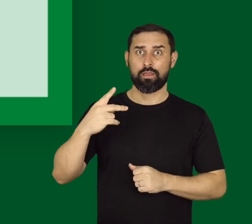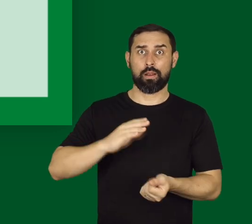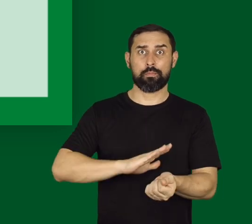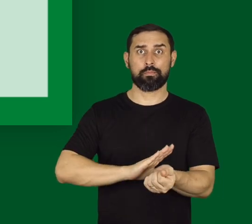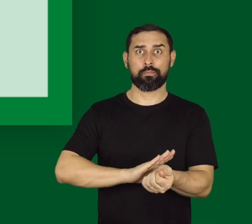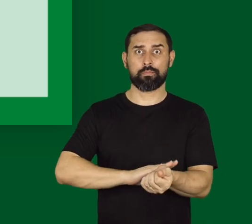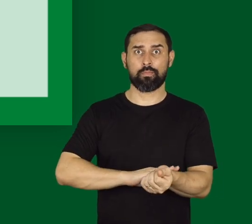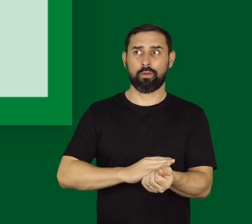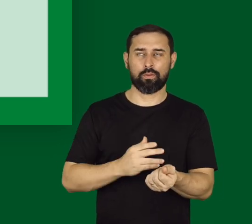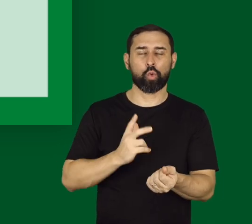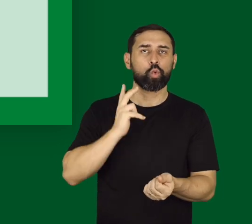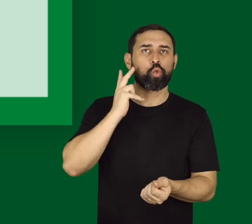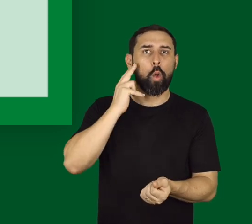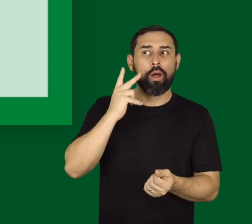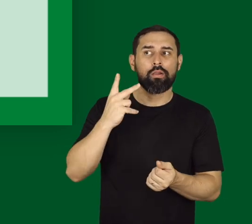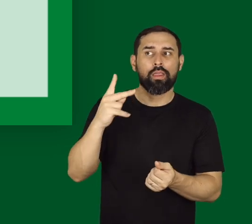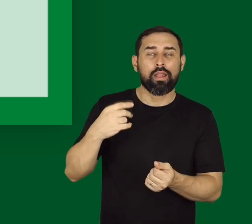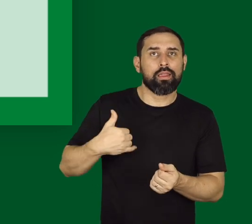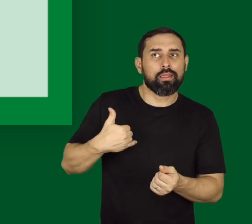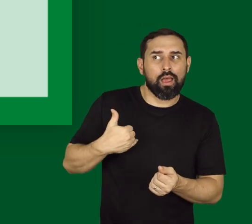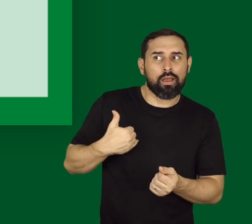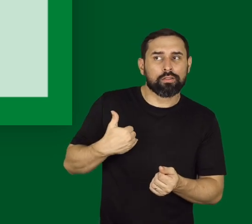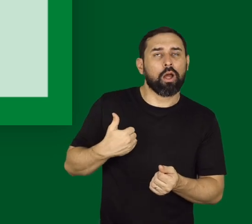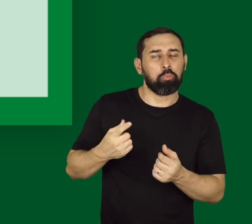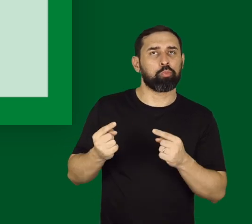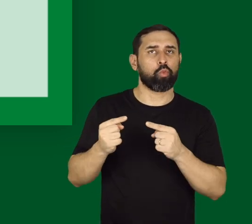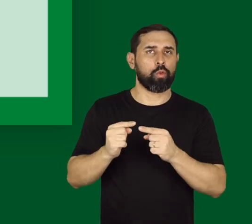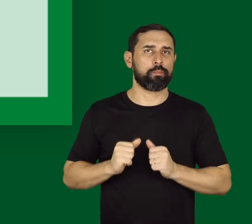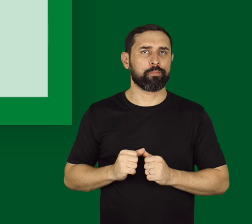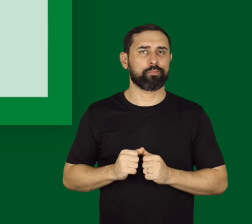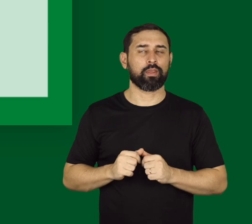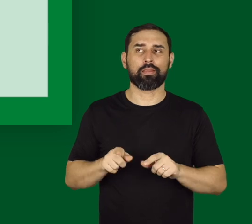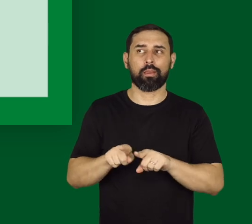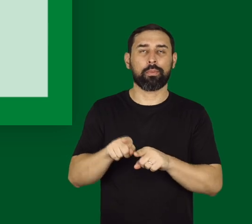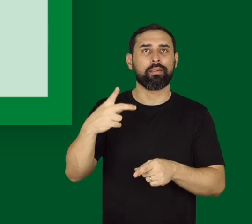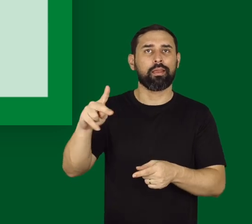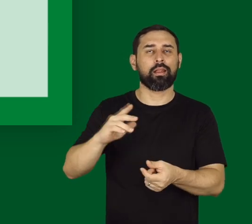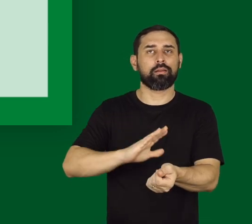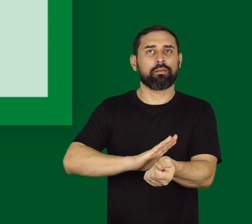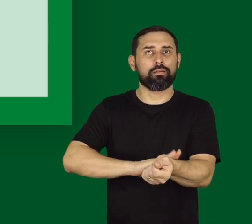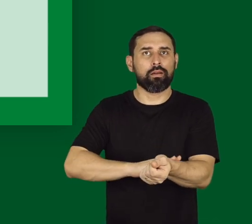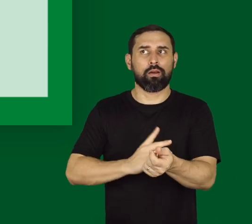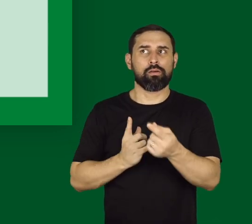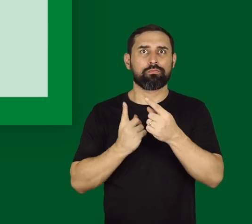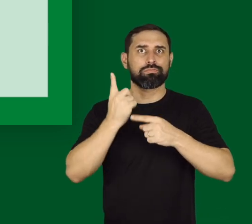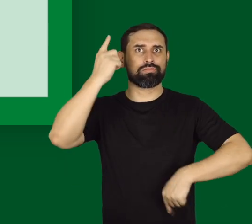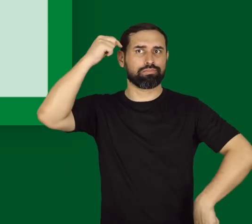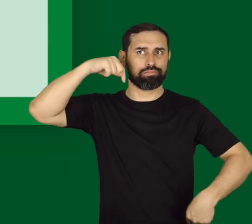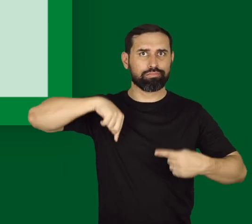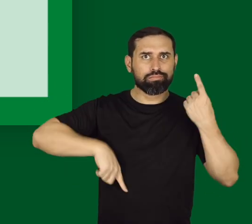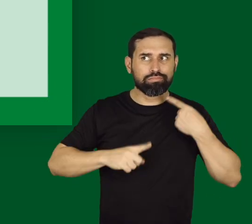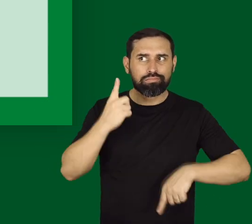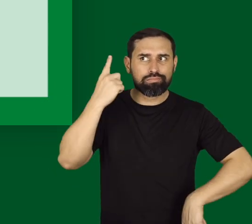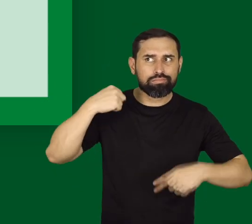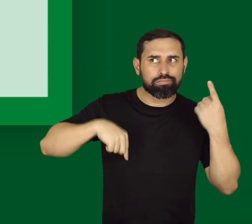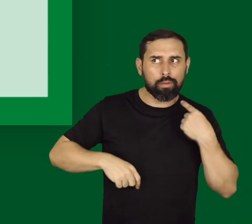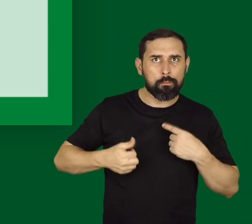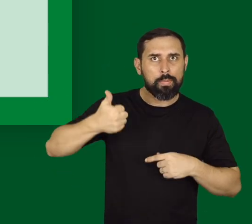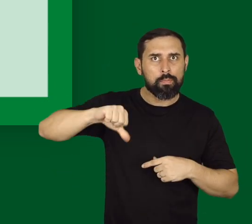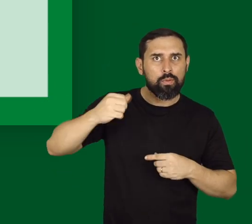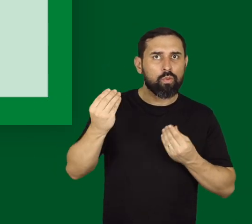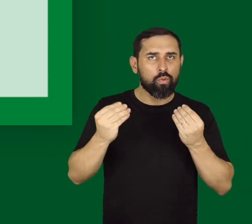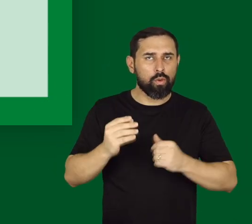segundos. Pressão arterial sistólica, normal para a faixa etária. Avaliação do pulso, ausência de diferença entre pulso